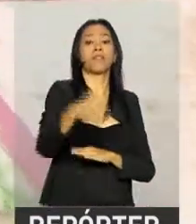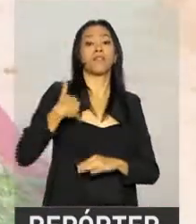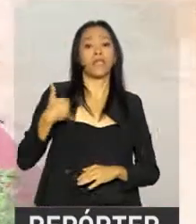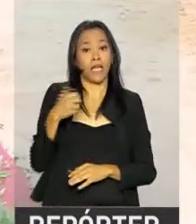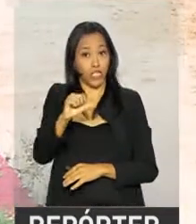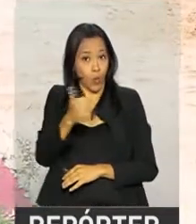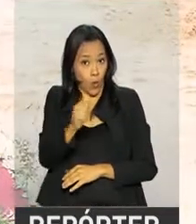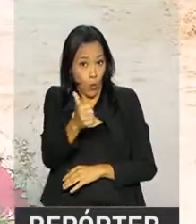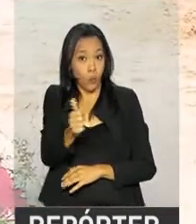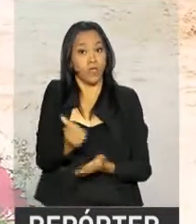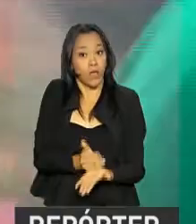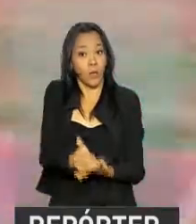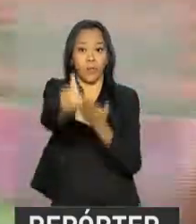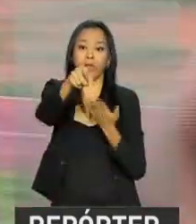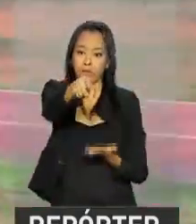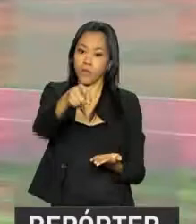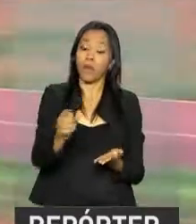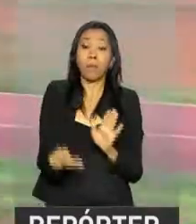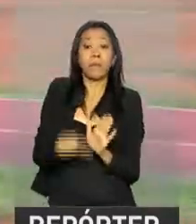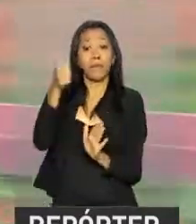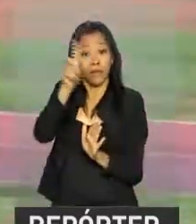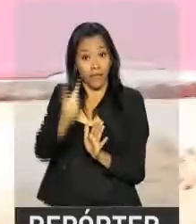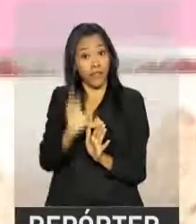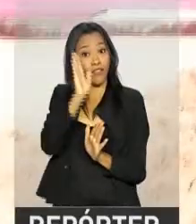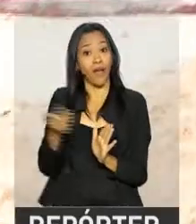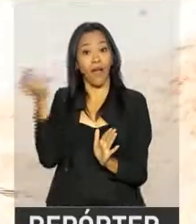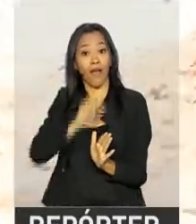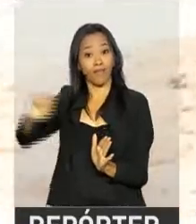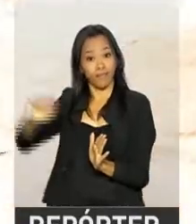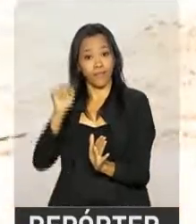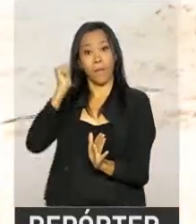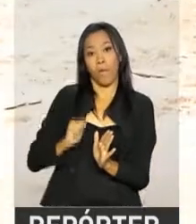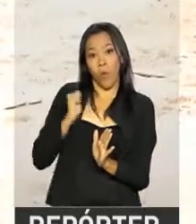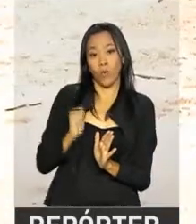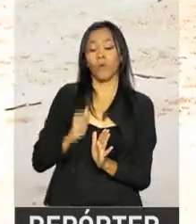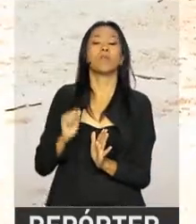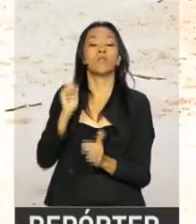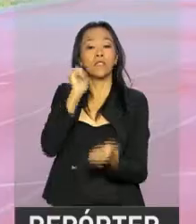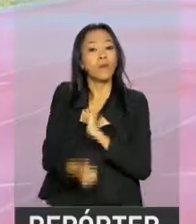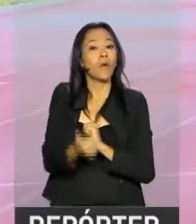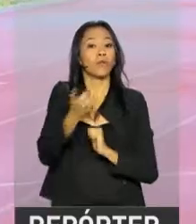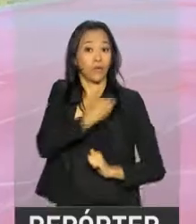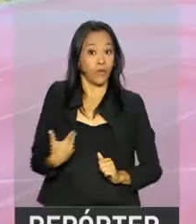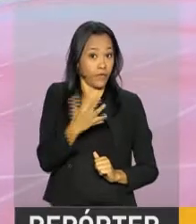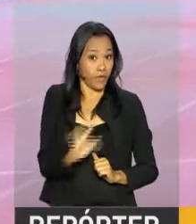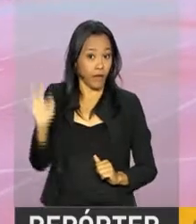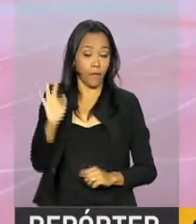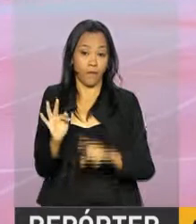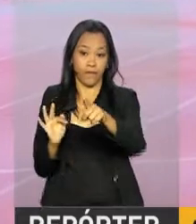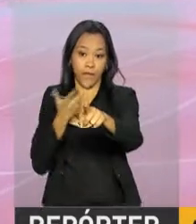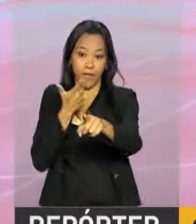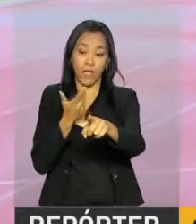na categoria estudantil. E pela primeira vez foi contemplada com o Bolsa Atleta do governo federal. Com esse dinheiro eu